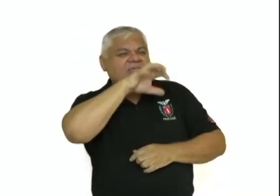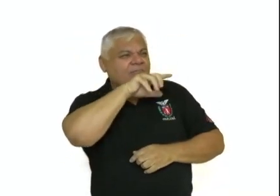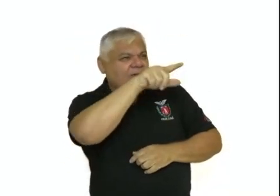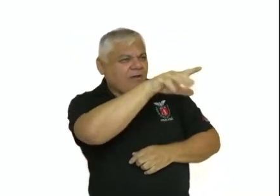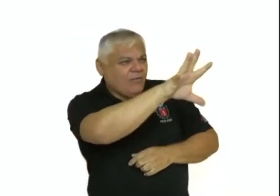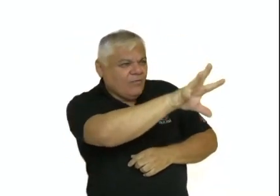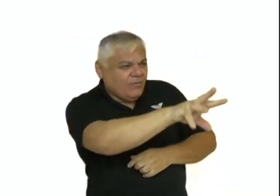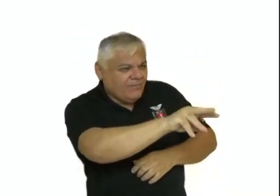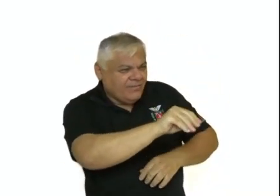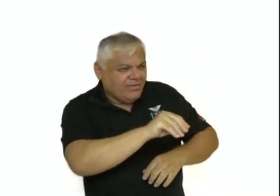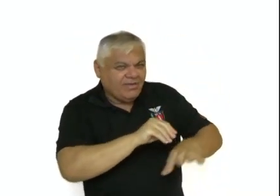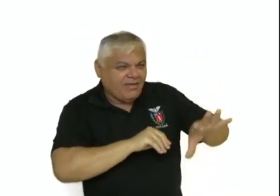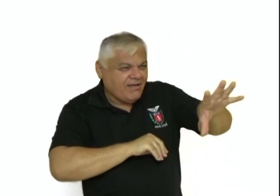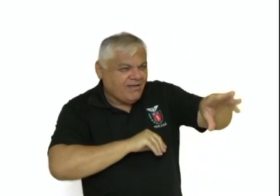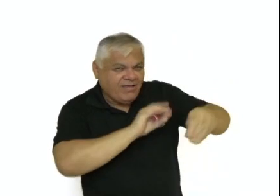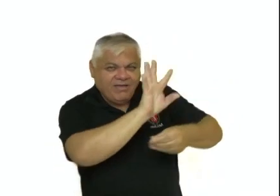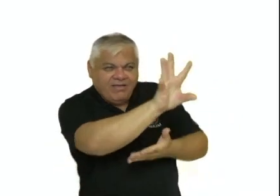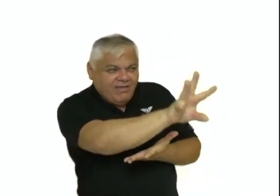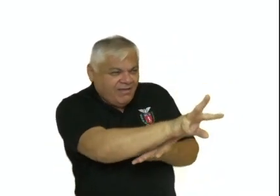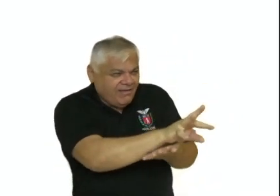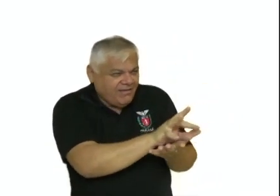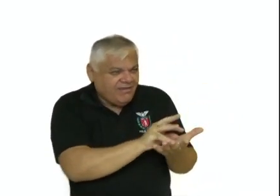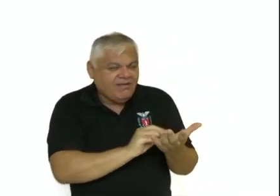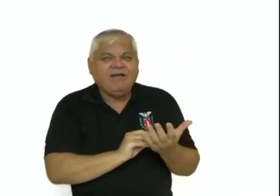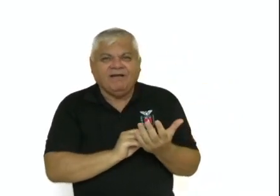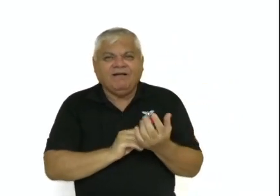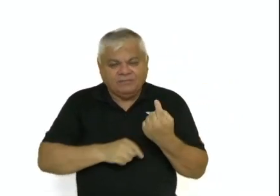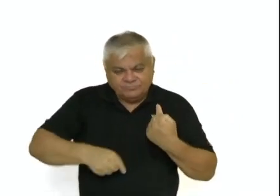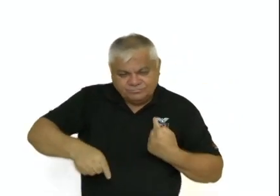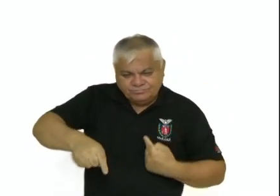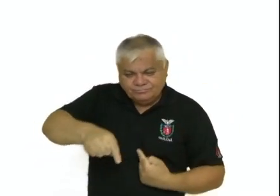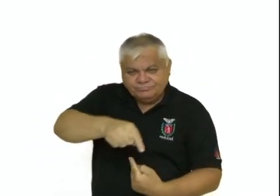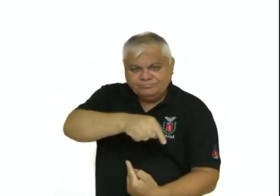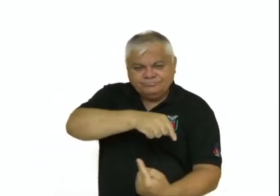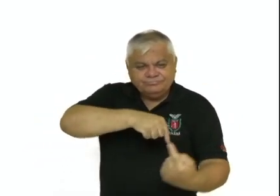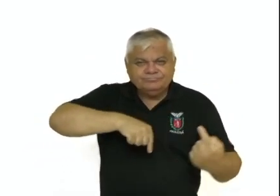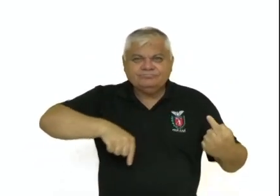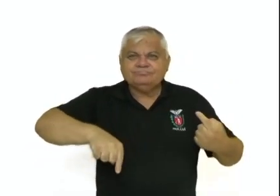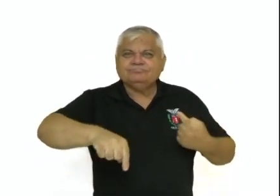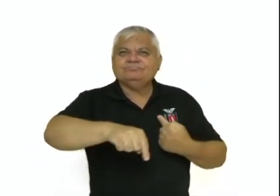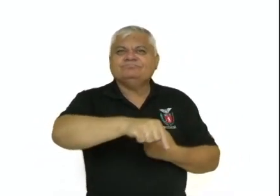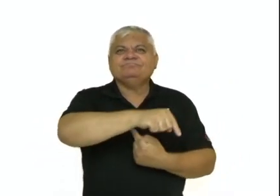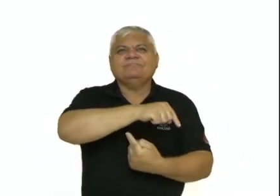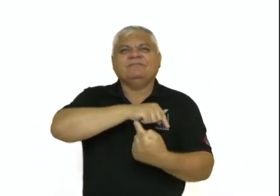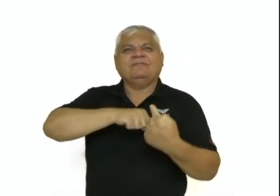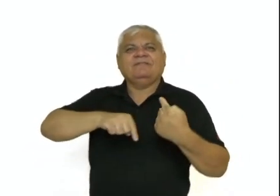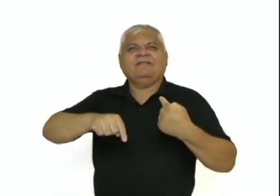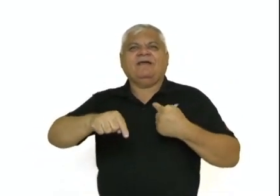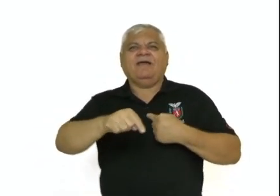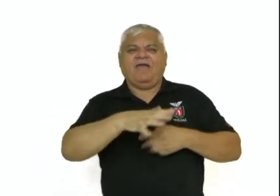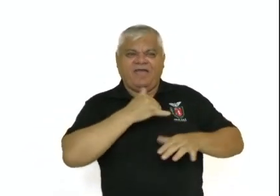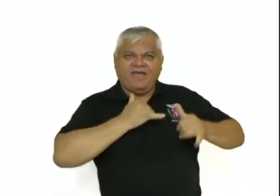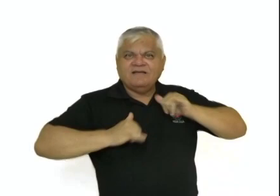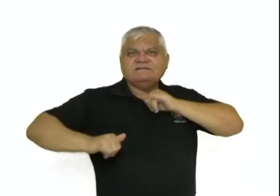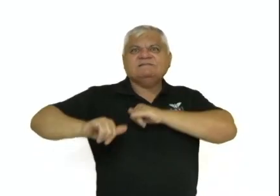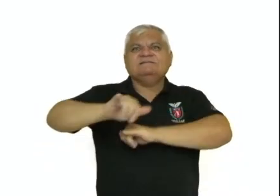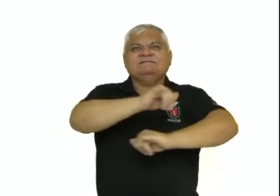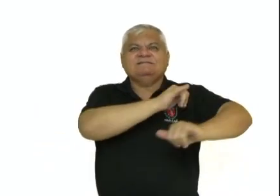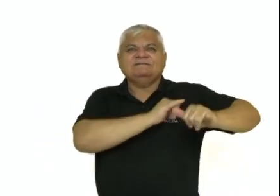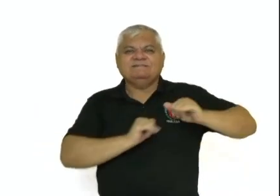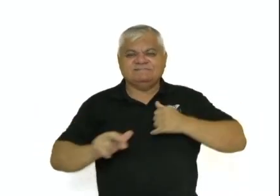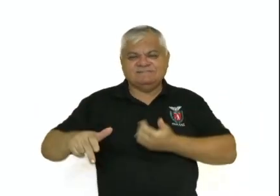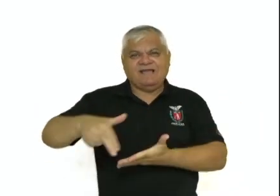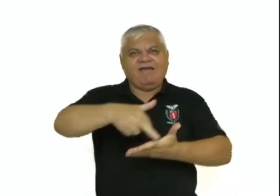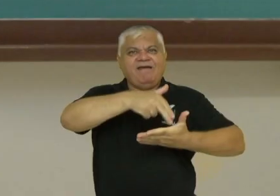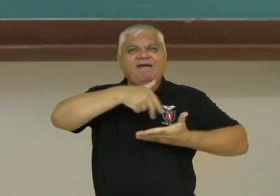possível domá-los. Era praticada em círculo para atrair forças magnéticas. Então esse estudo dessas